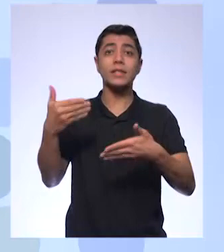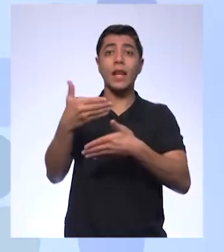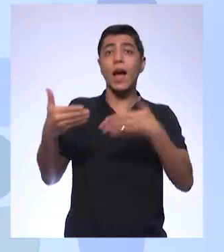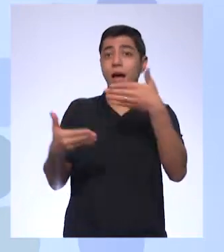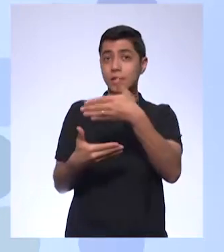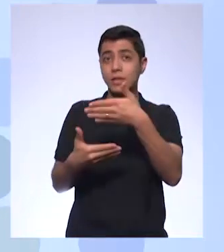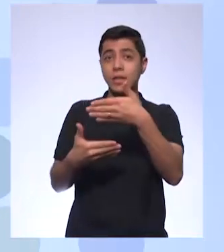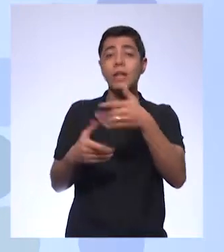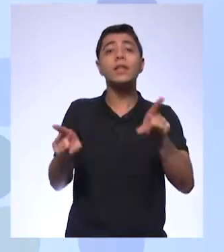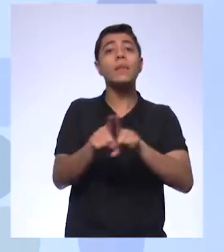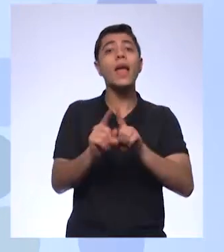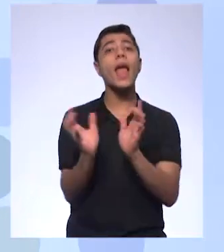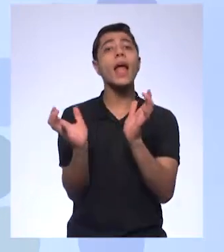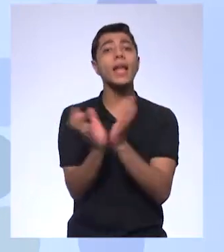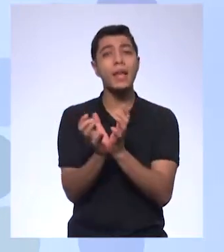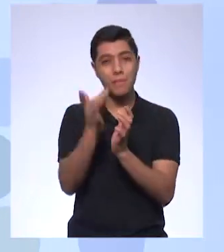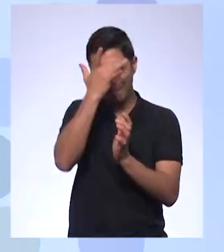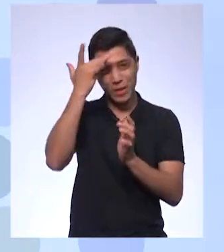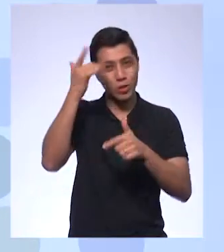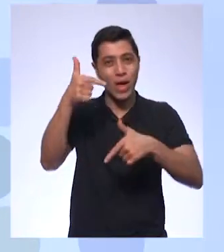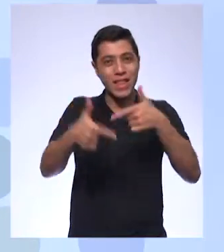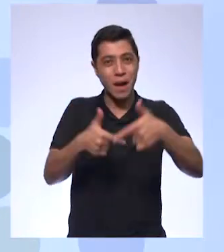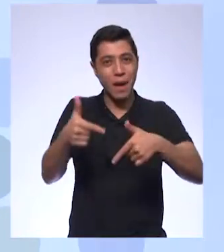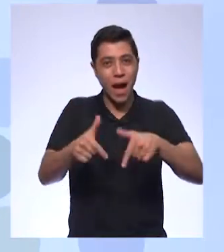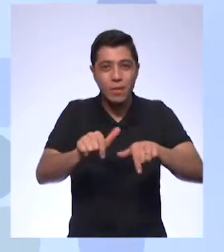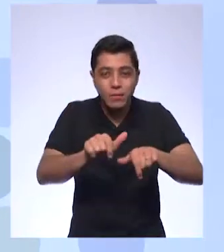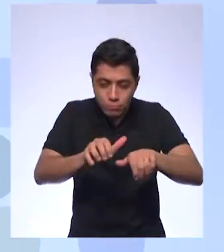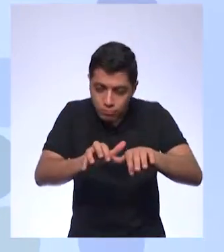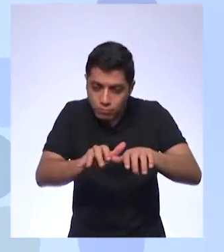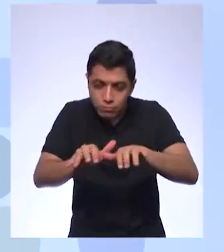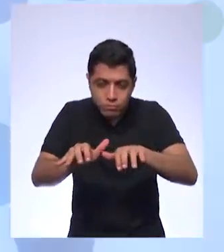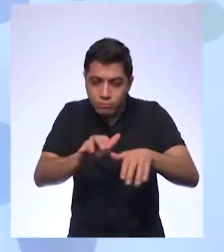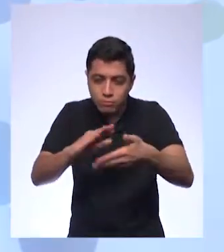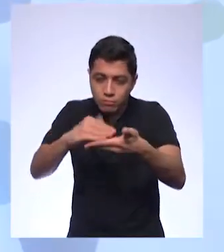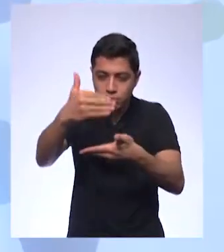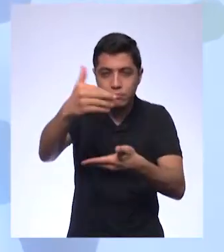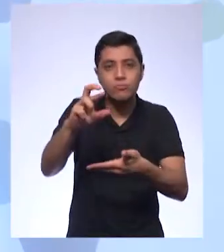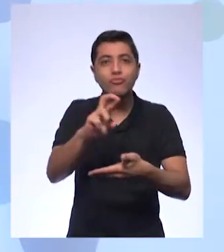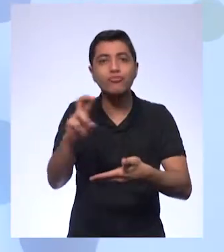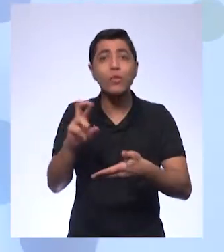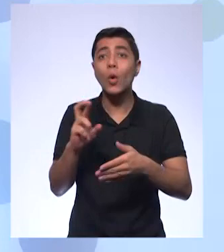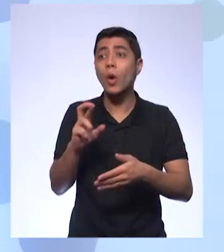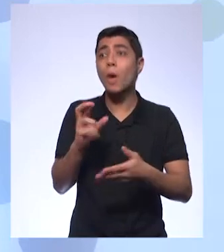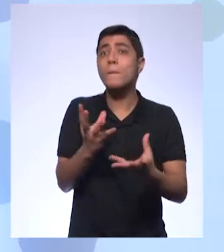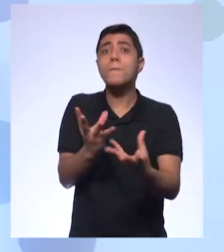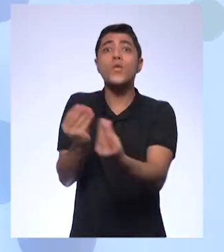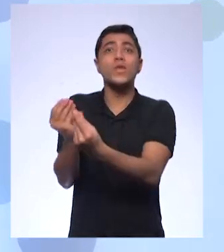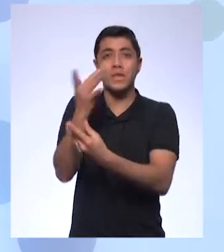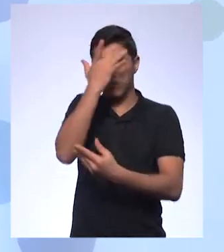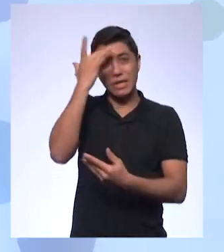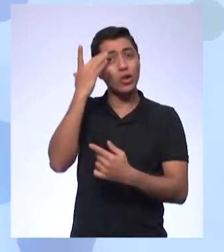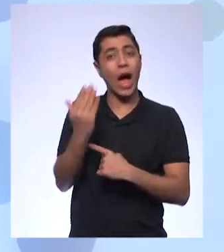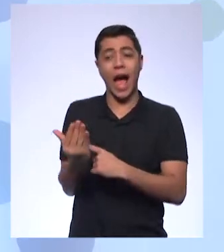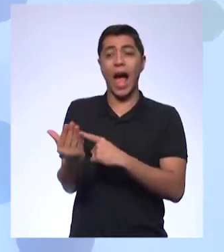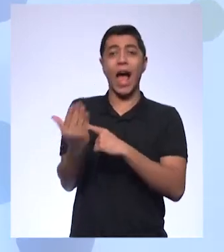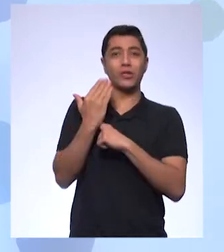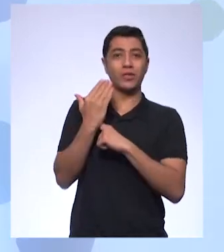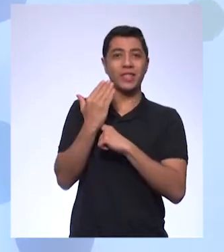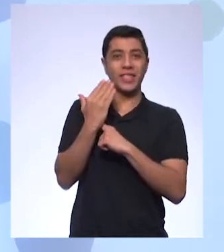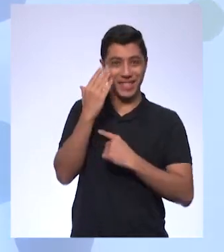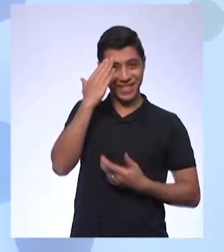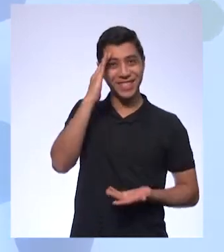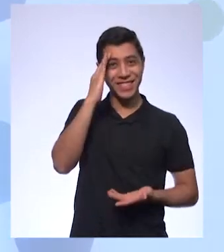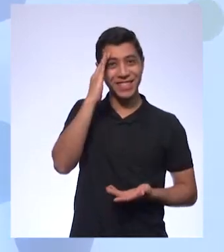gente, garantindo que a aula aconteça do jeito que tem que acontecer, dentro do padrão. E, para que isso aconteça, são